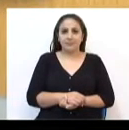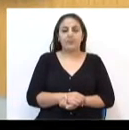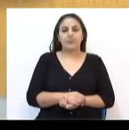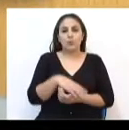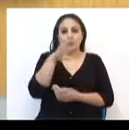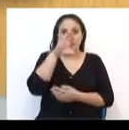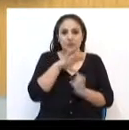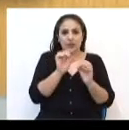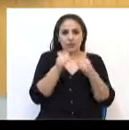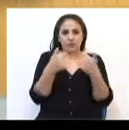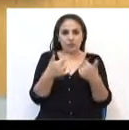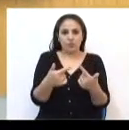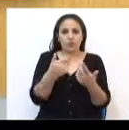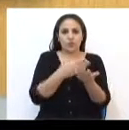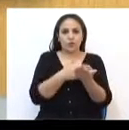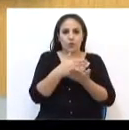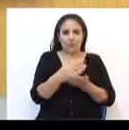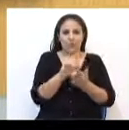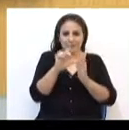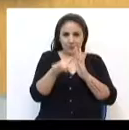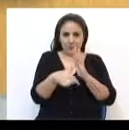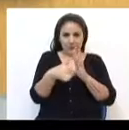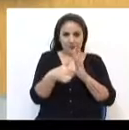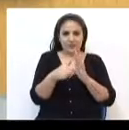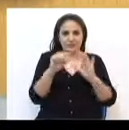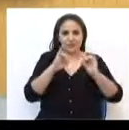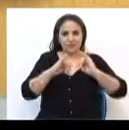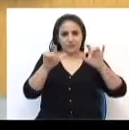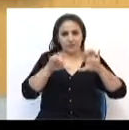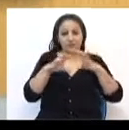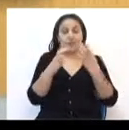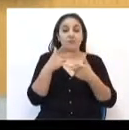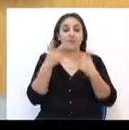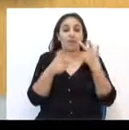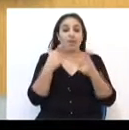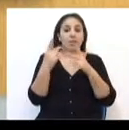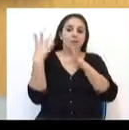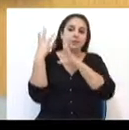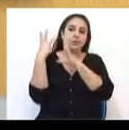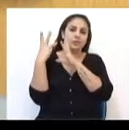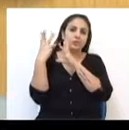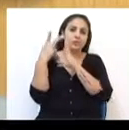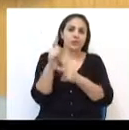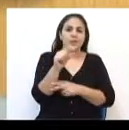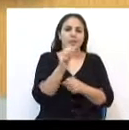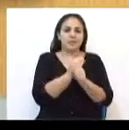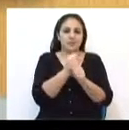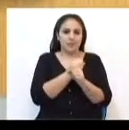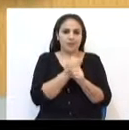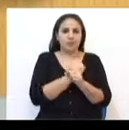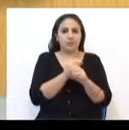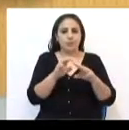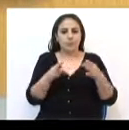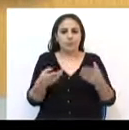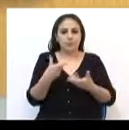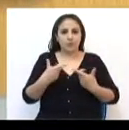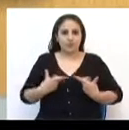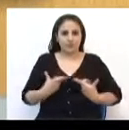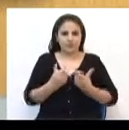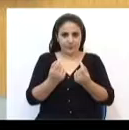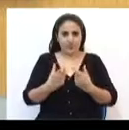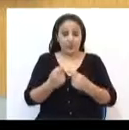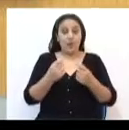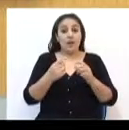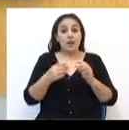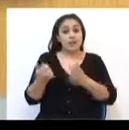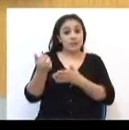O Cidadania em Atitude, que vai ao ar daqui a pouco, conta a história dos 10 anos do Balcão do Consumidor. O programa também